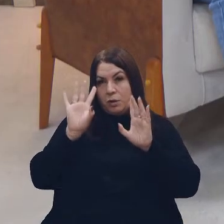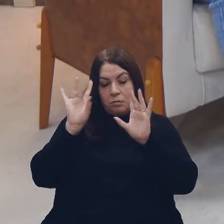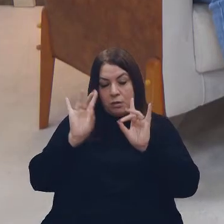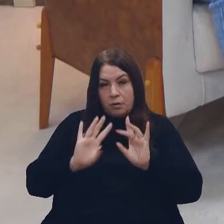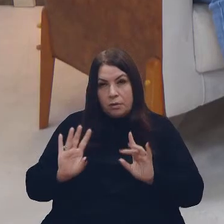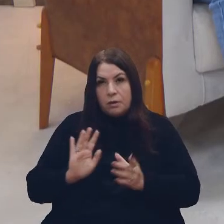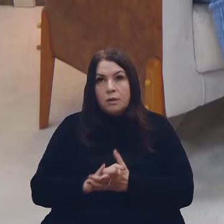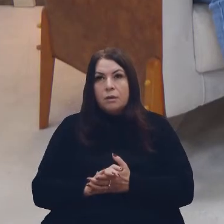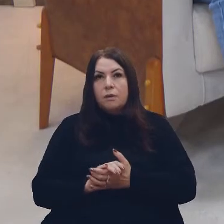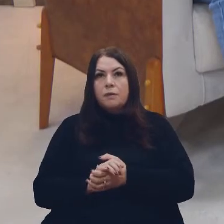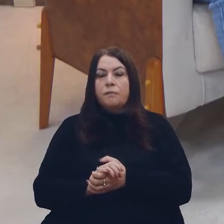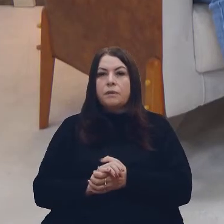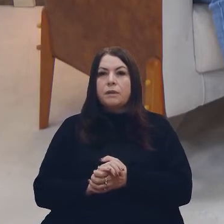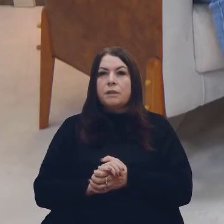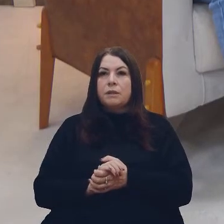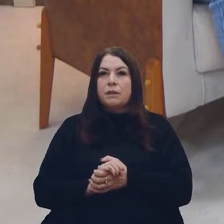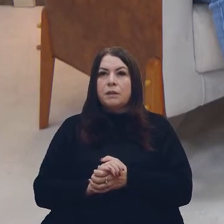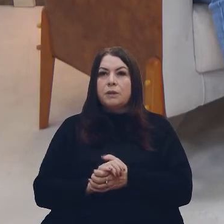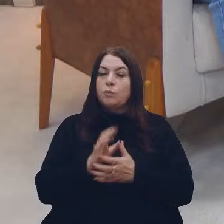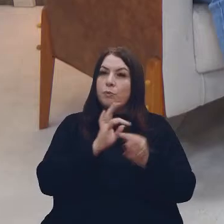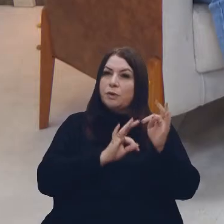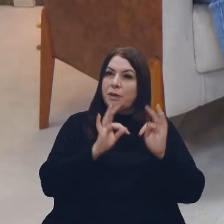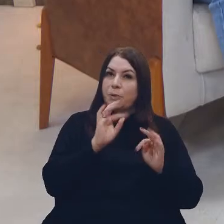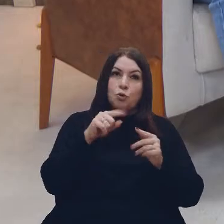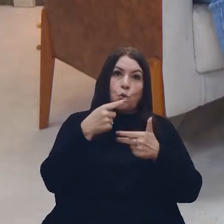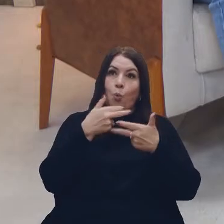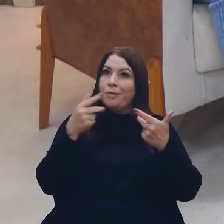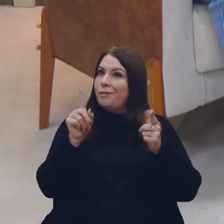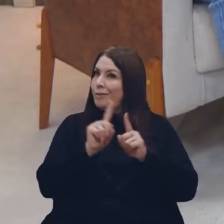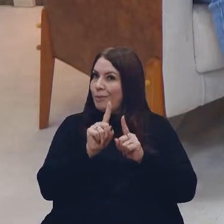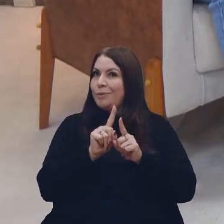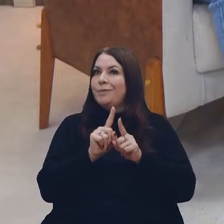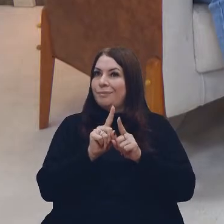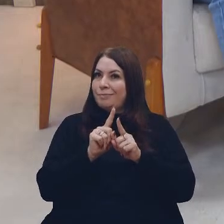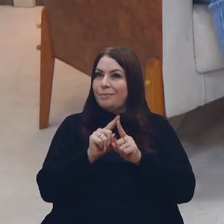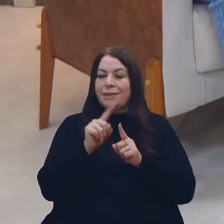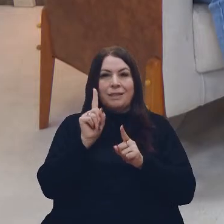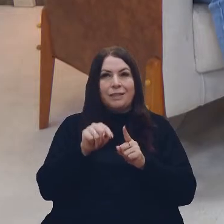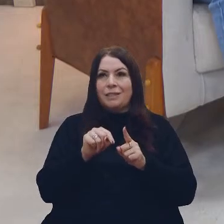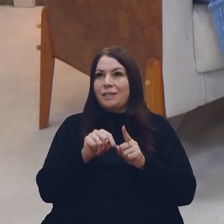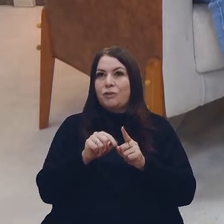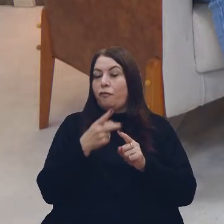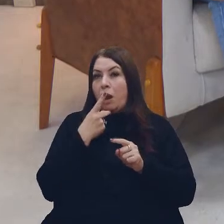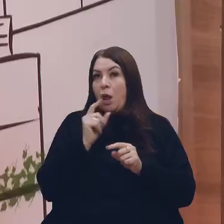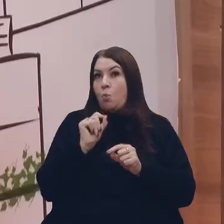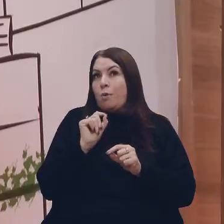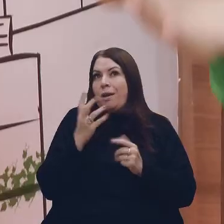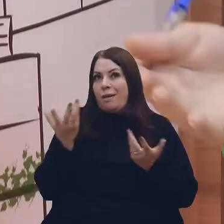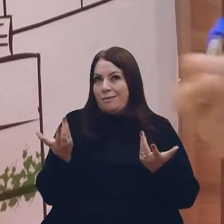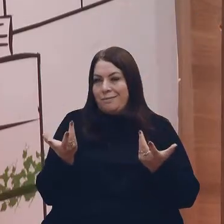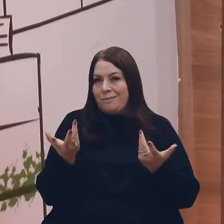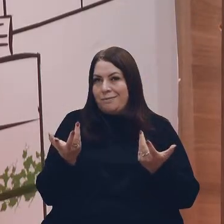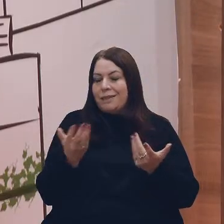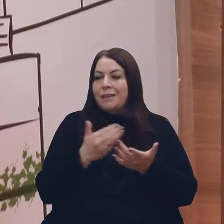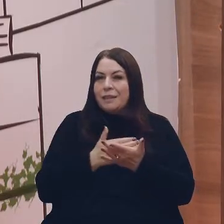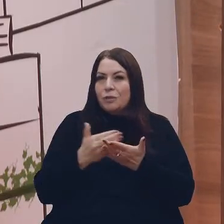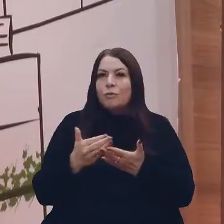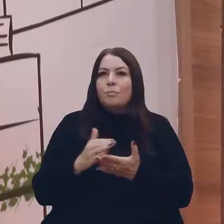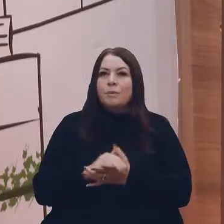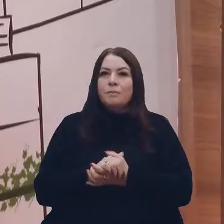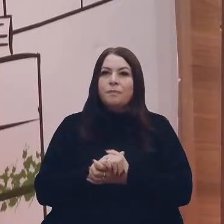nessa questão. Mas, assim, eu estava sendo tratado de outra enfermidade que não me disseram o que era. Mas aí, a